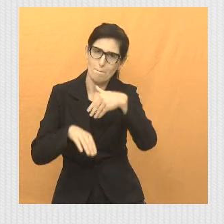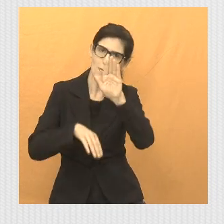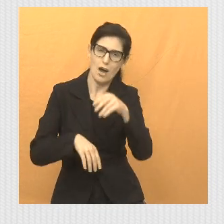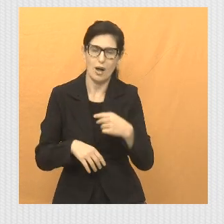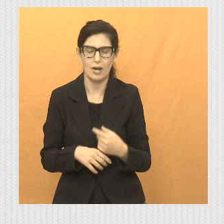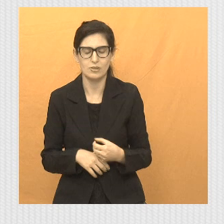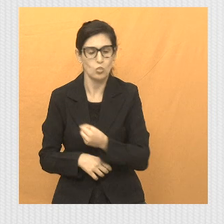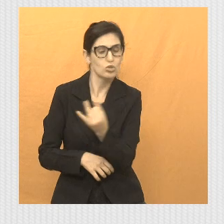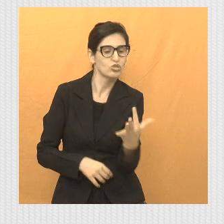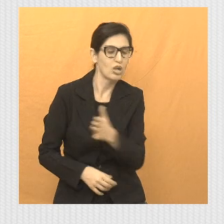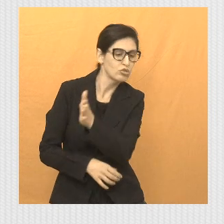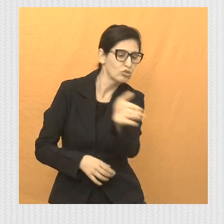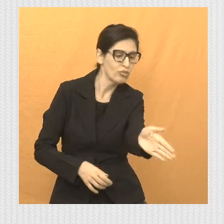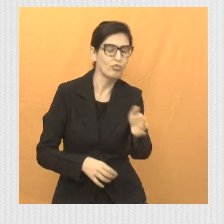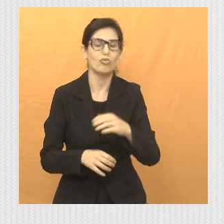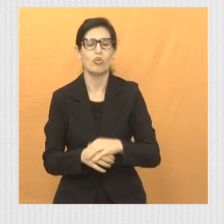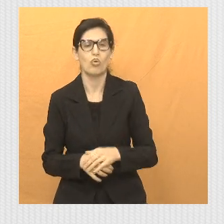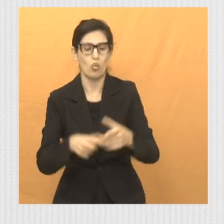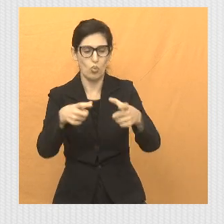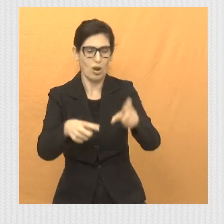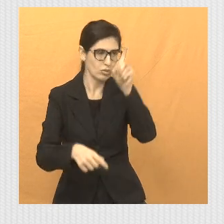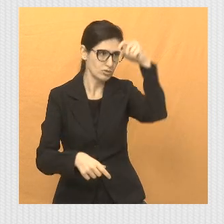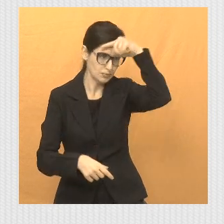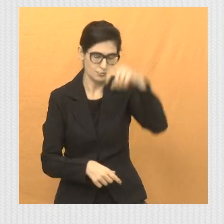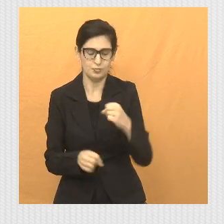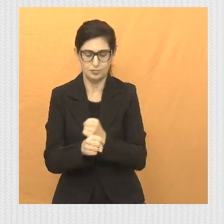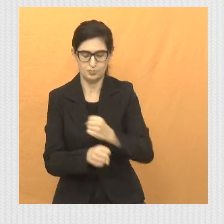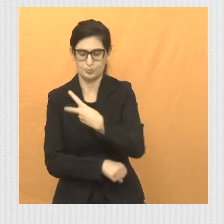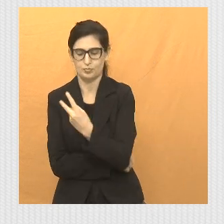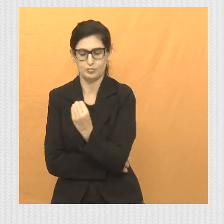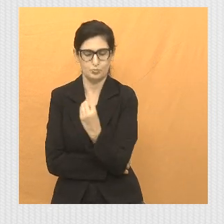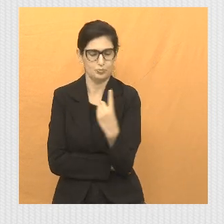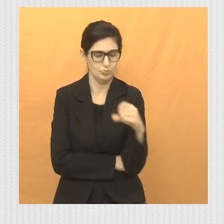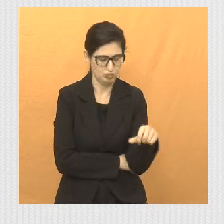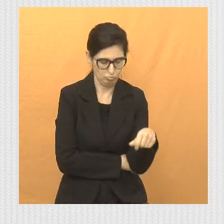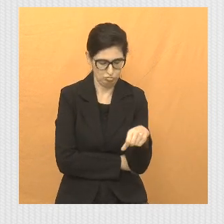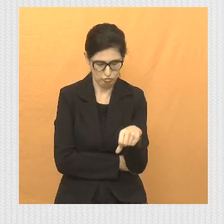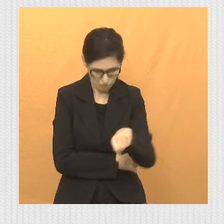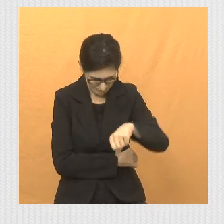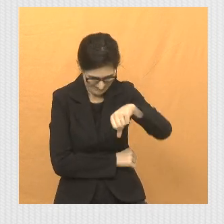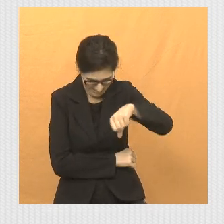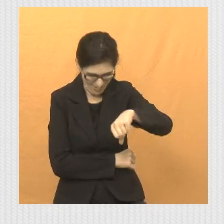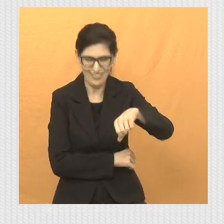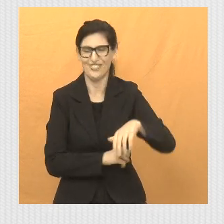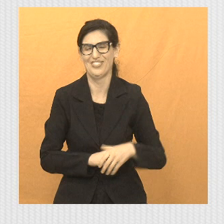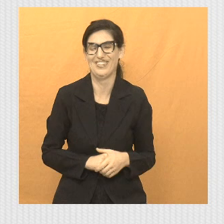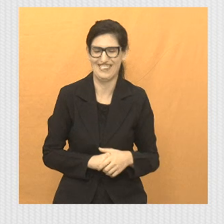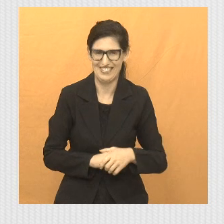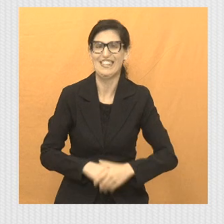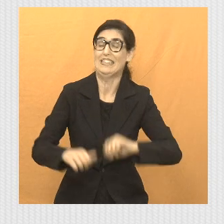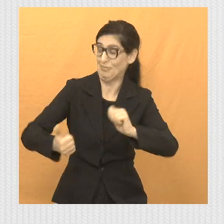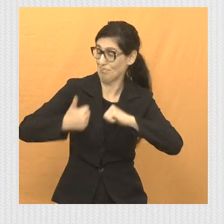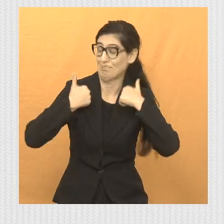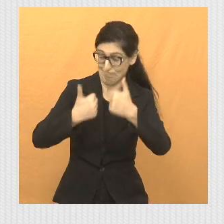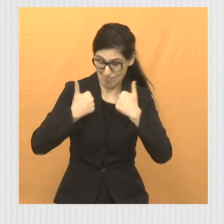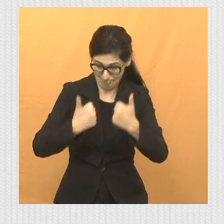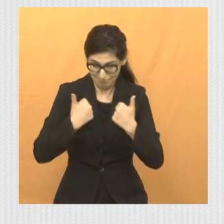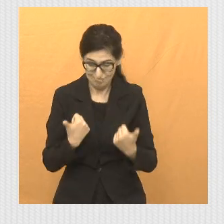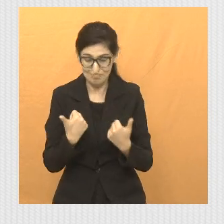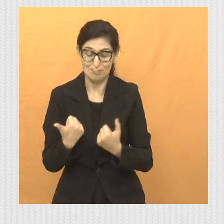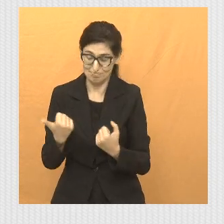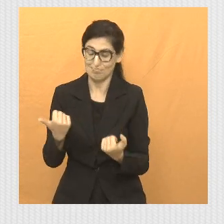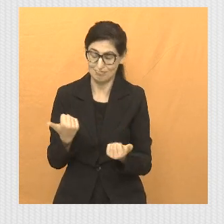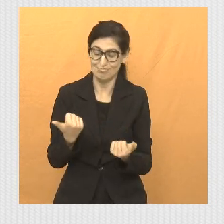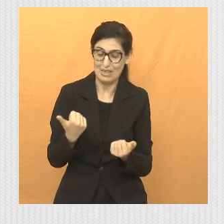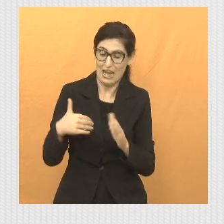em 2019, o que nos revela que a nossa assistência ao pré-natal tem atendido adequadamente